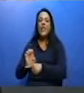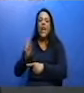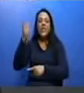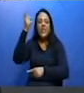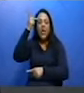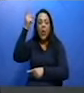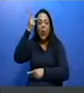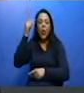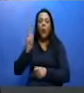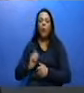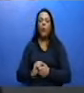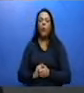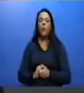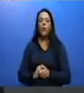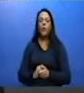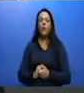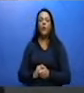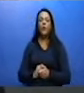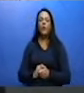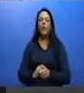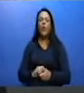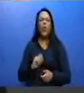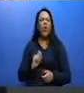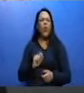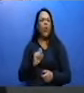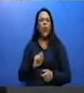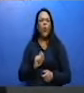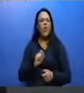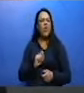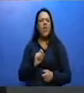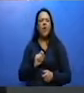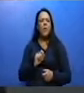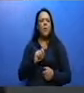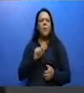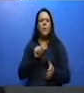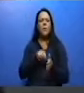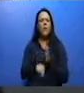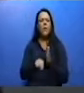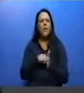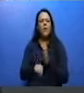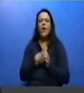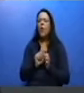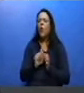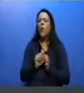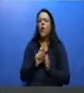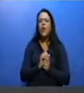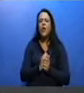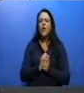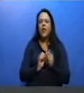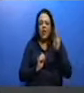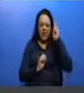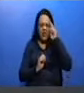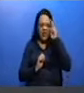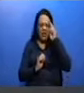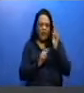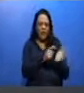Paulo. O que vamos pesquisar sobre o estado de São Paulo? Lembram da nossa ficha?